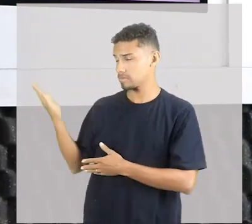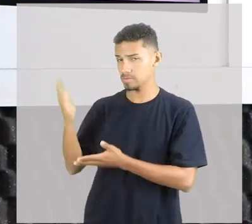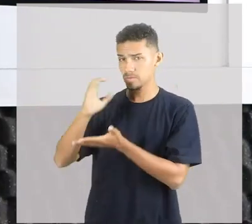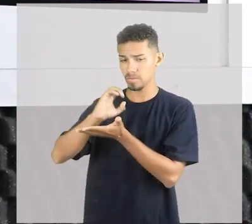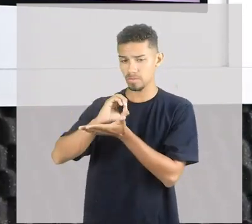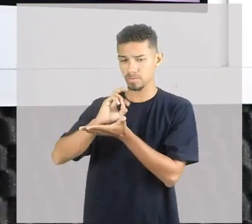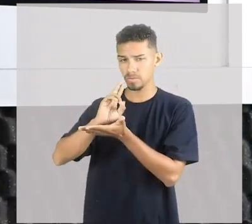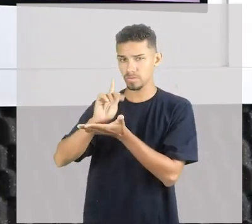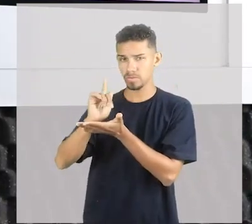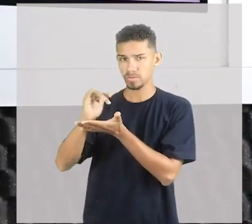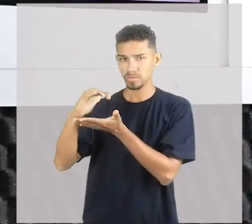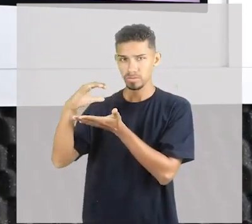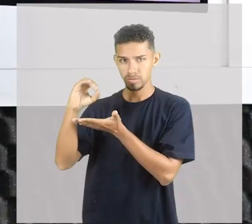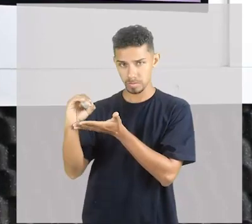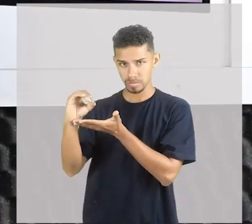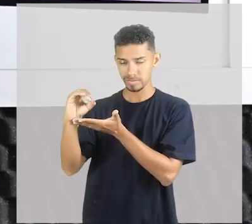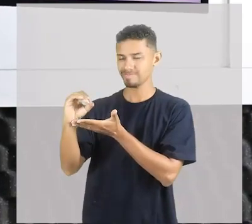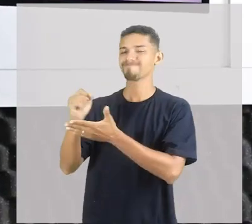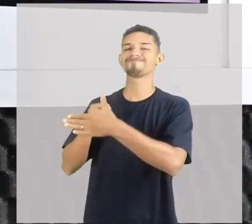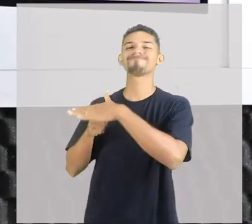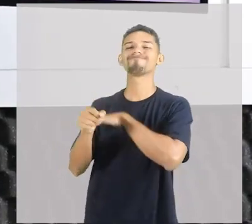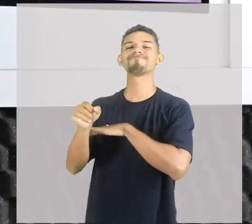Está preparado? Pois vem comigo.